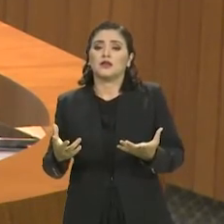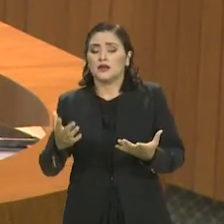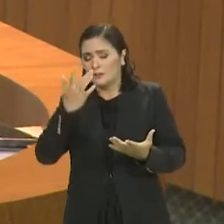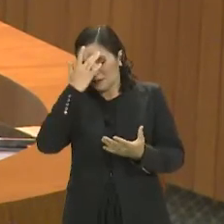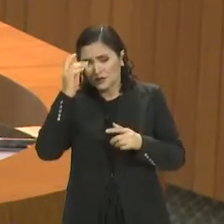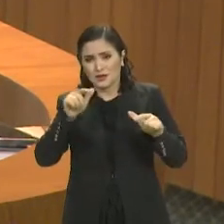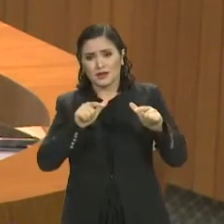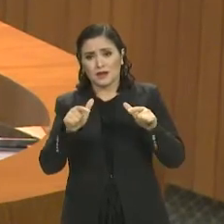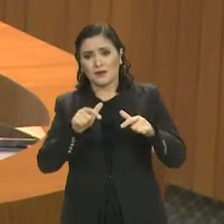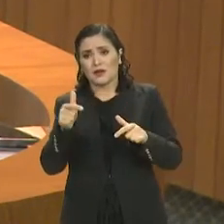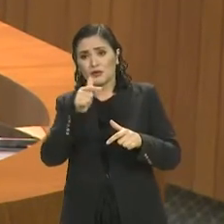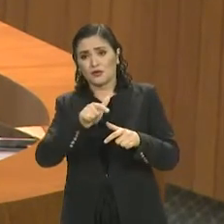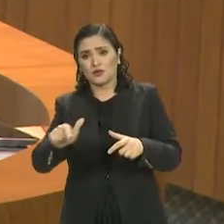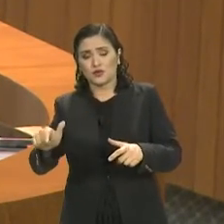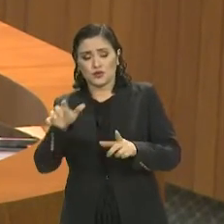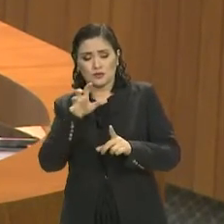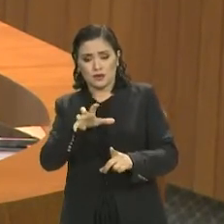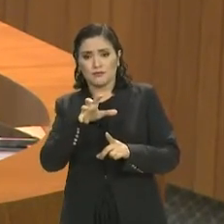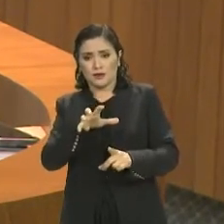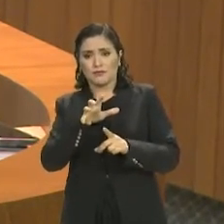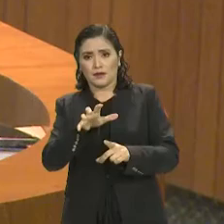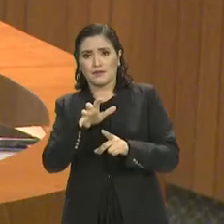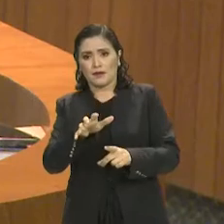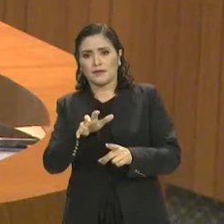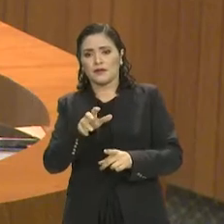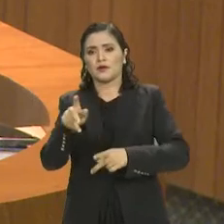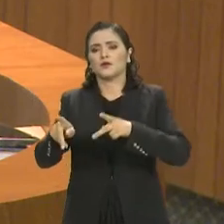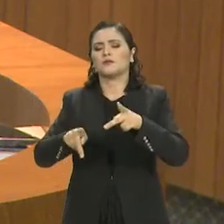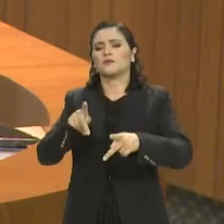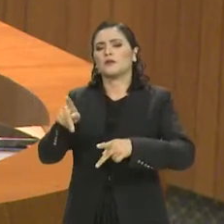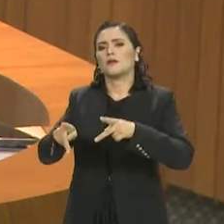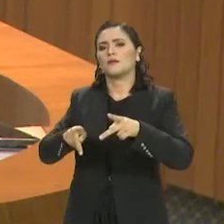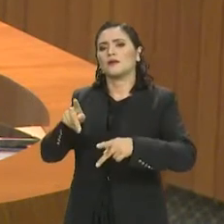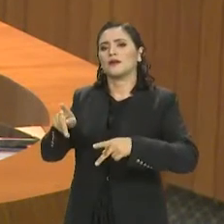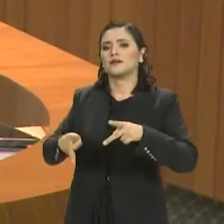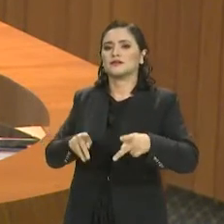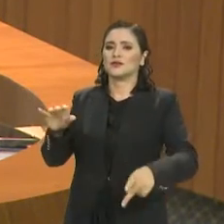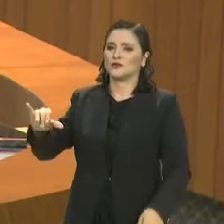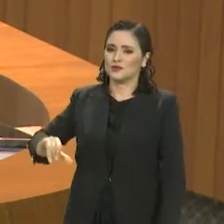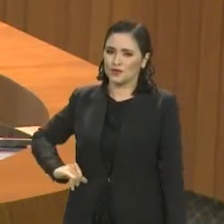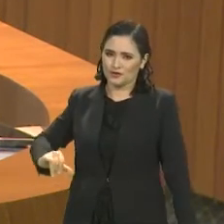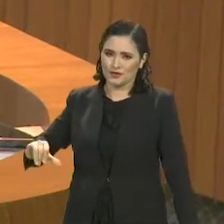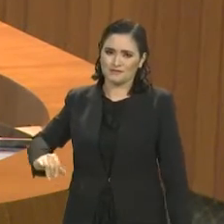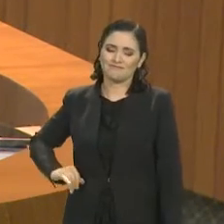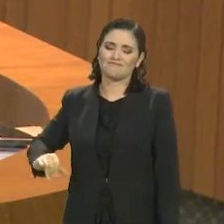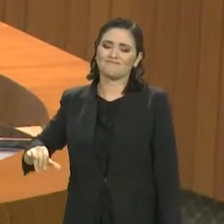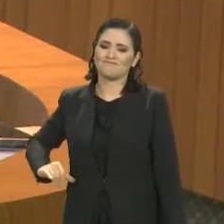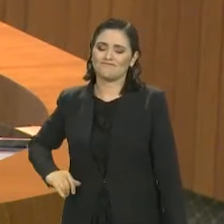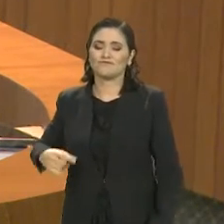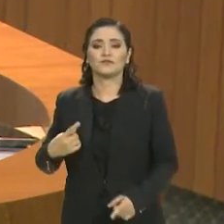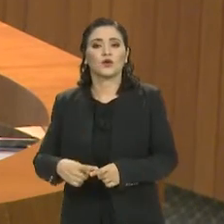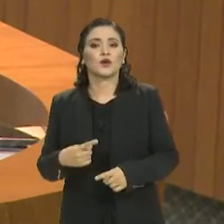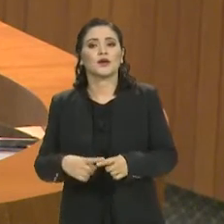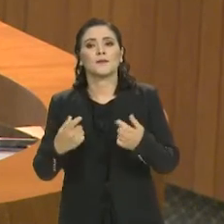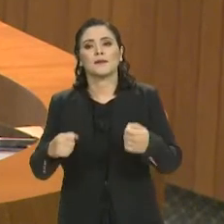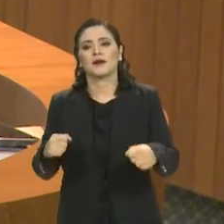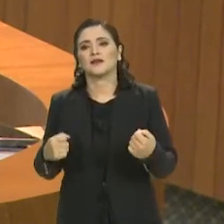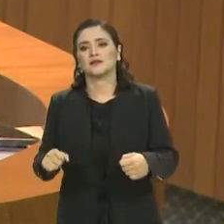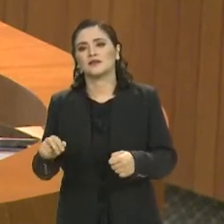grande prejudicado nessa situação, é o cidadão ludovicense. As pessoas que precisam do transporte